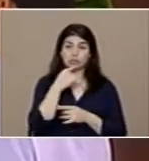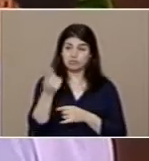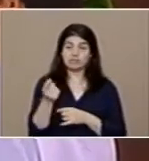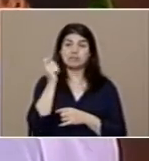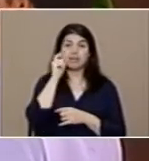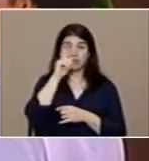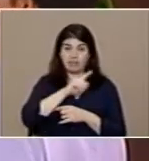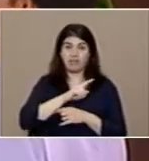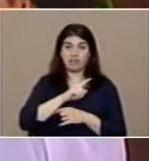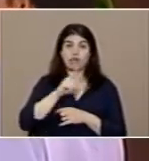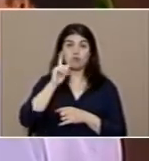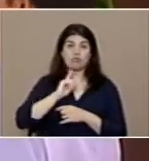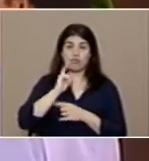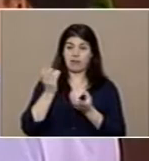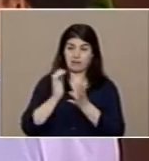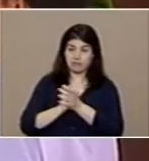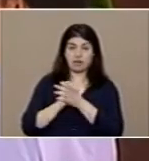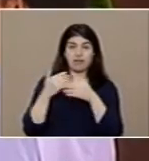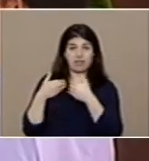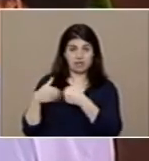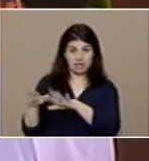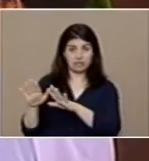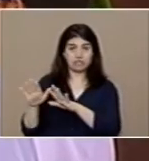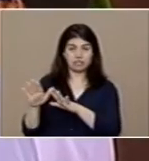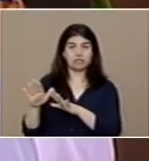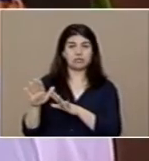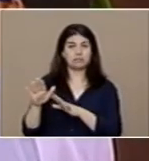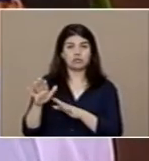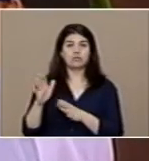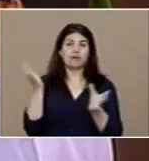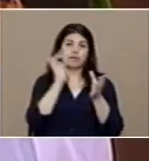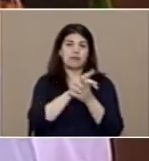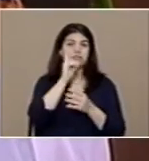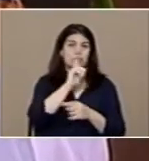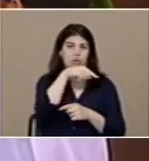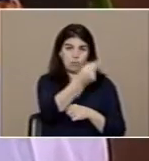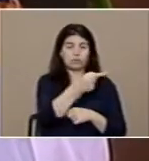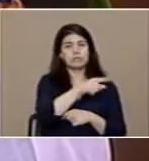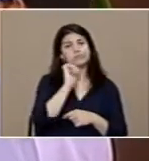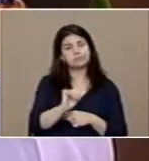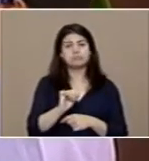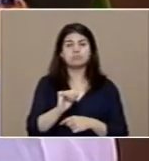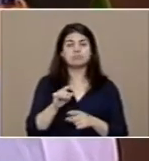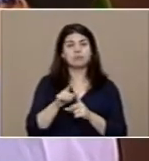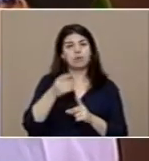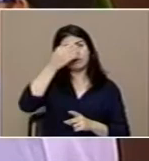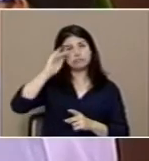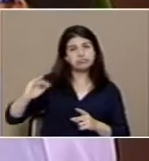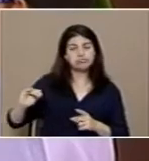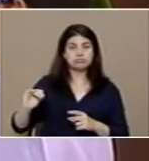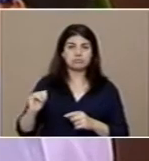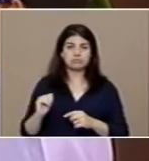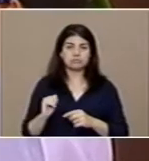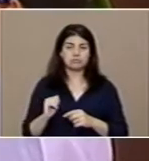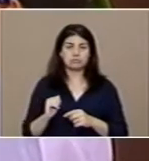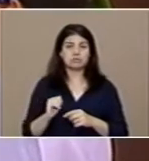sua mulher e casar com outra comete Adultério contra a primeira e esse a mulher repudiar o seu